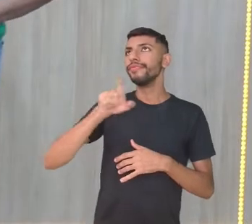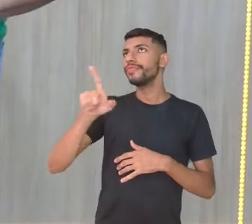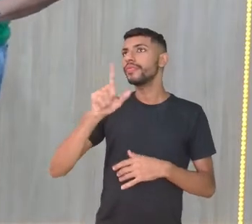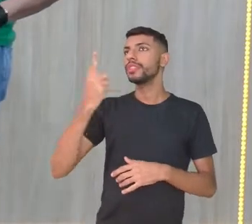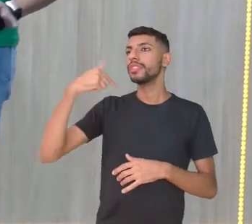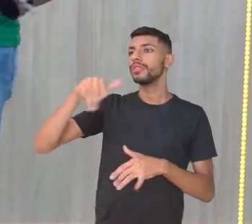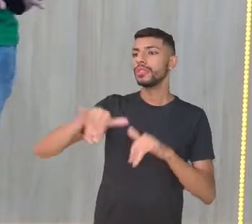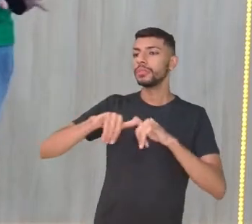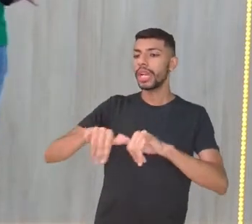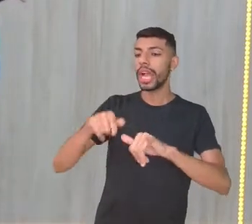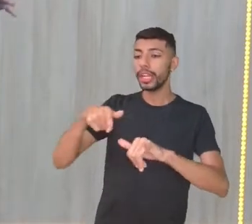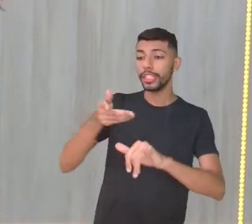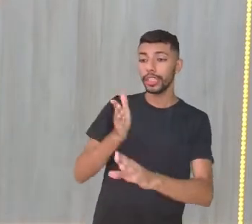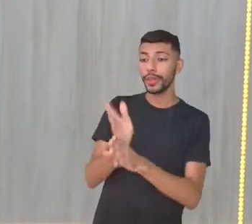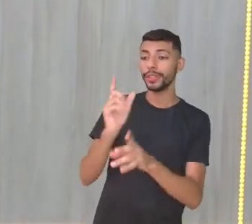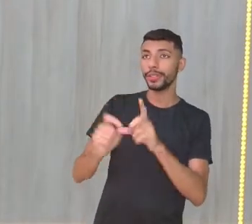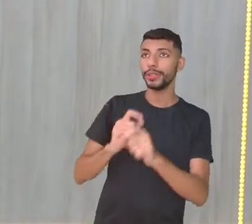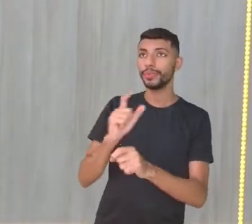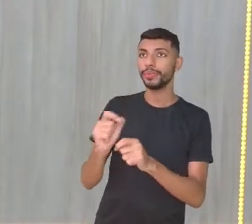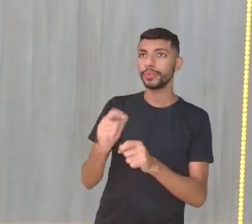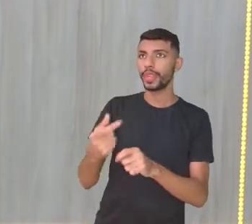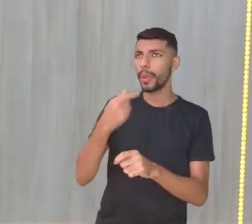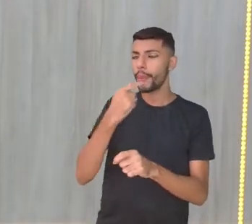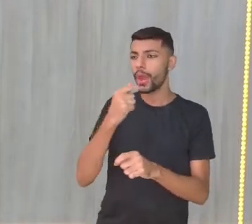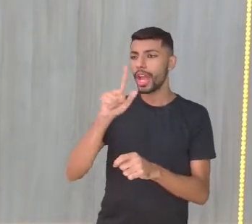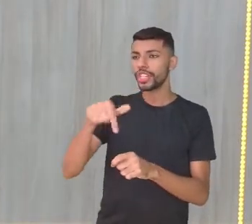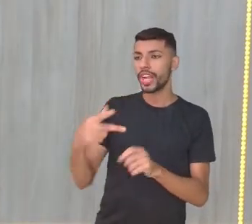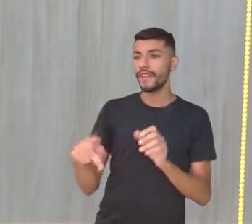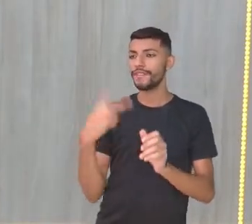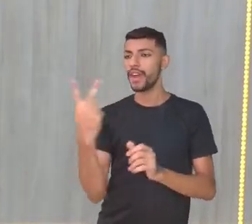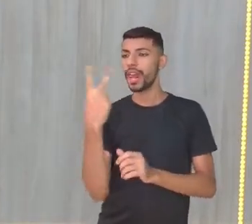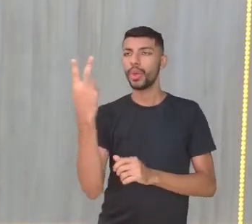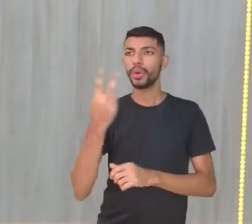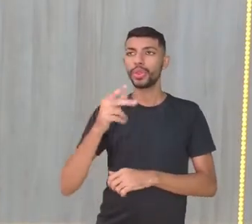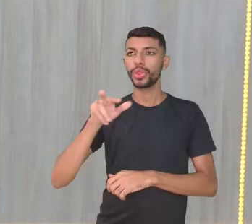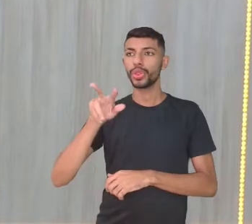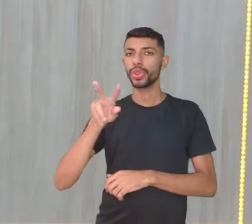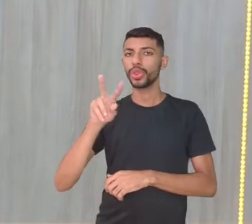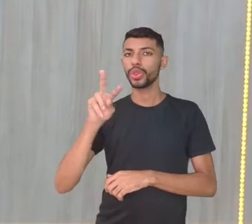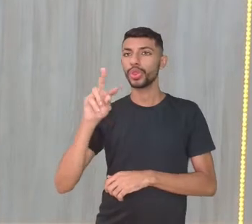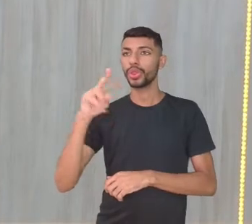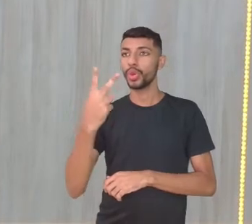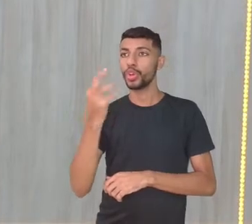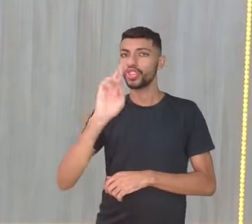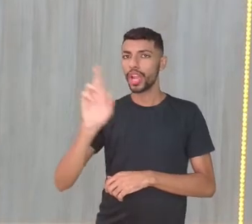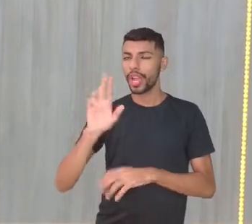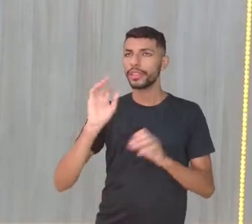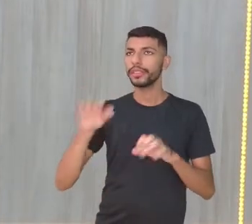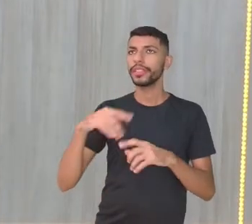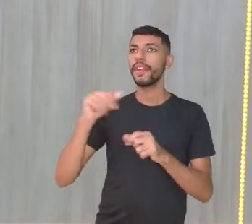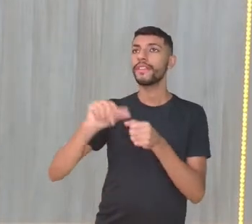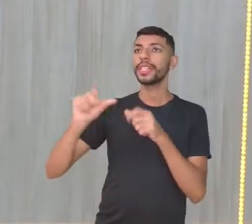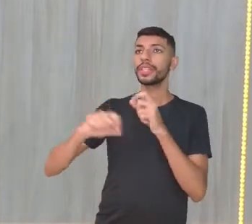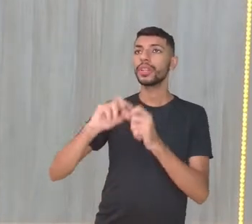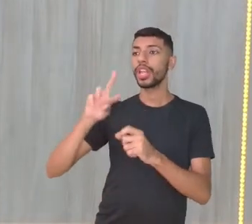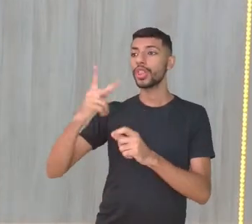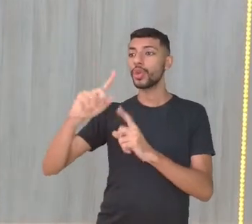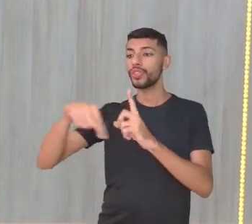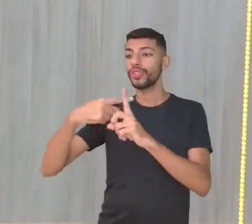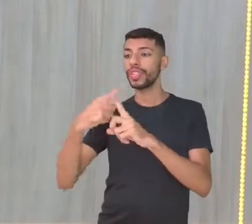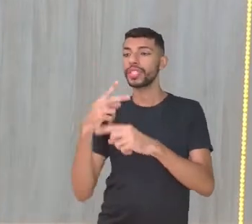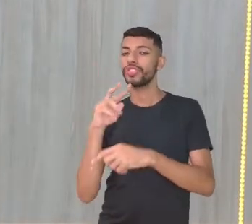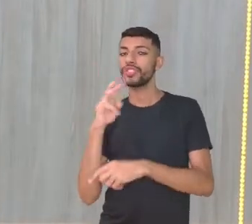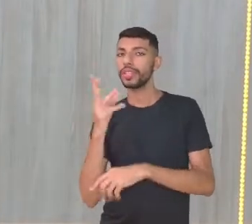e encontrou que o pacote de bolacha é R$2, ele vai multiplicar 2 vezes 3. Mas já Paulo